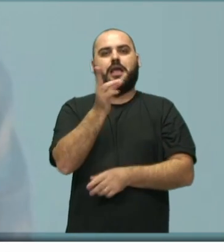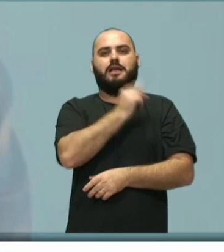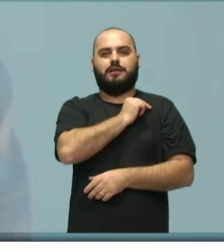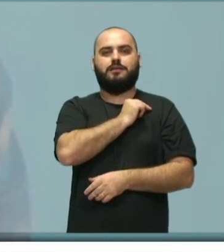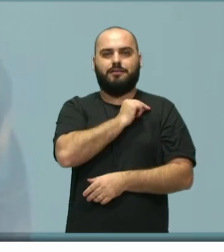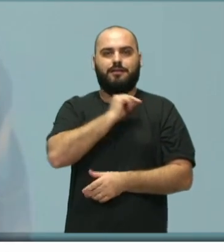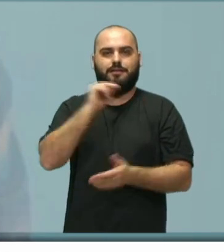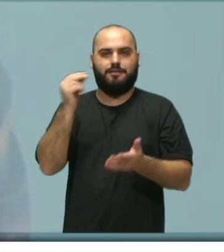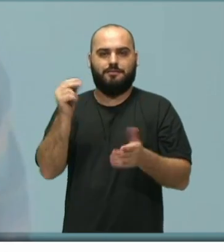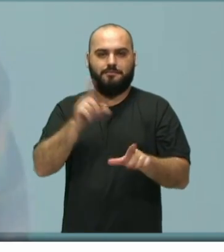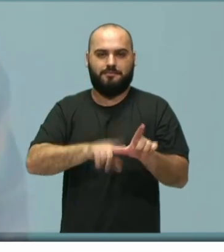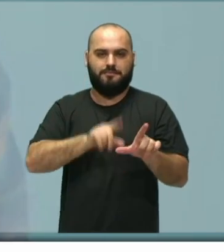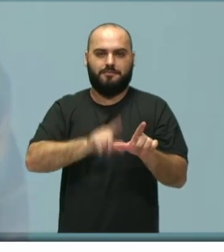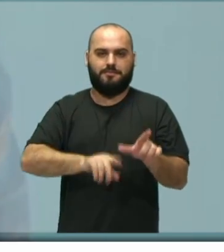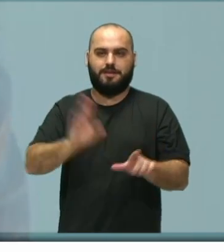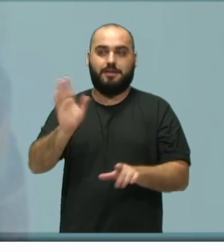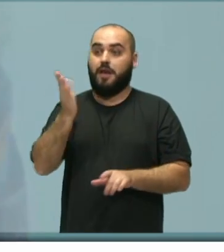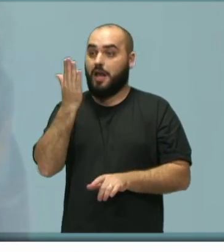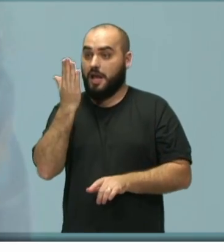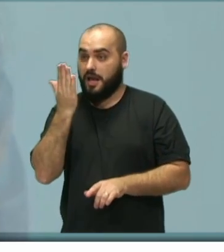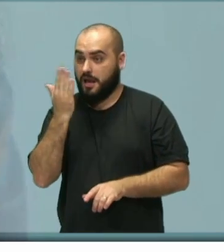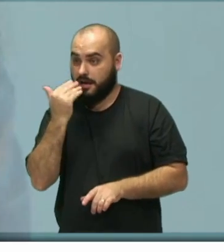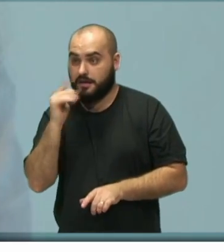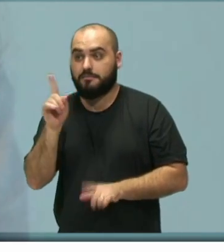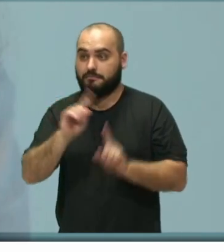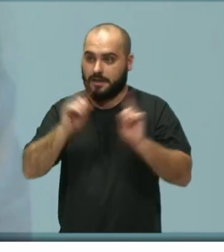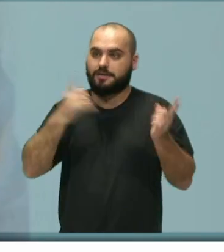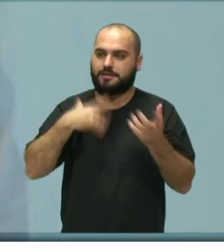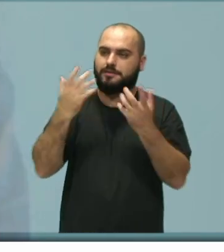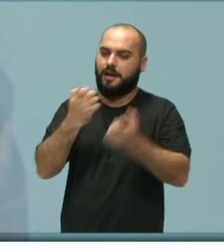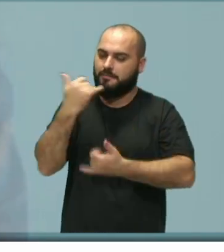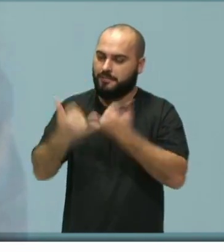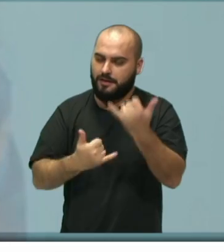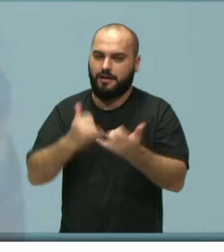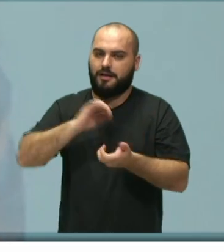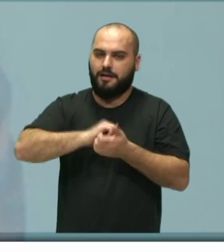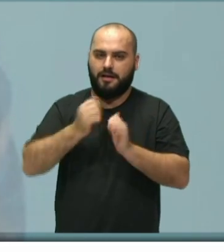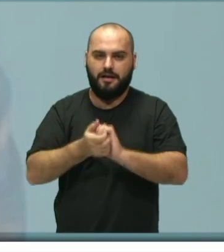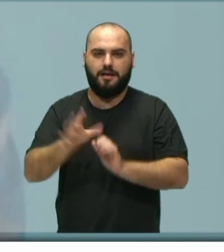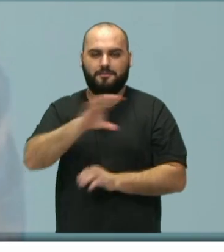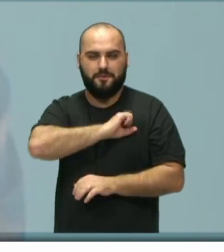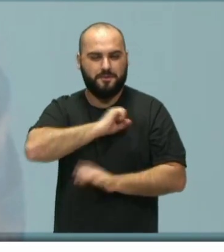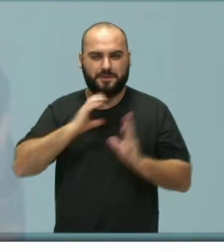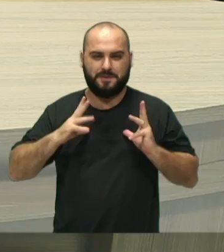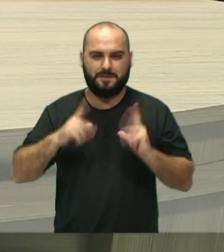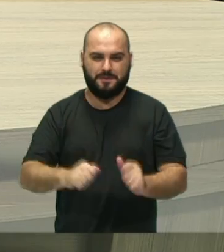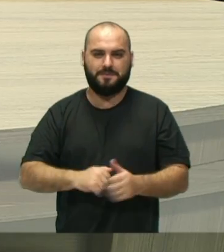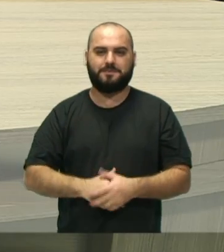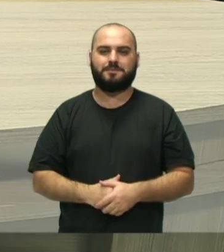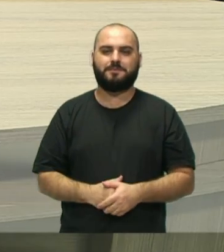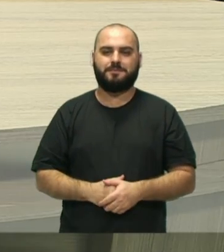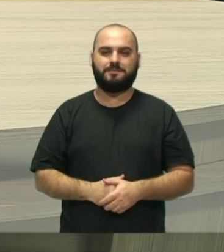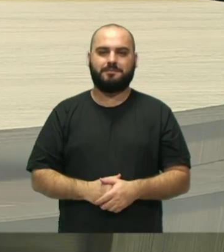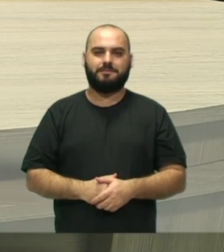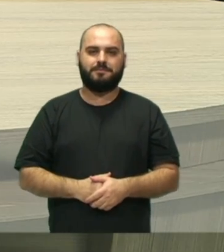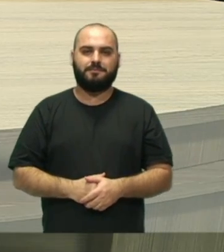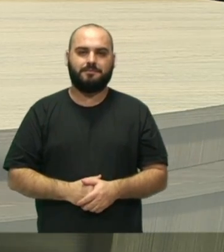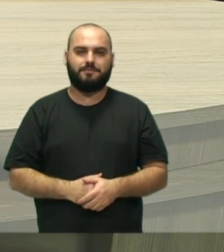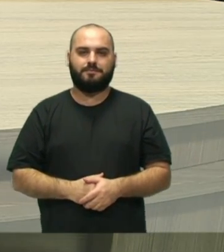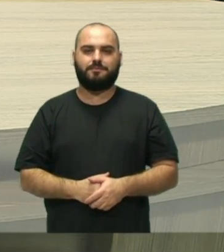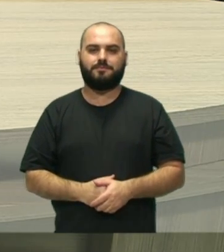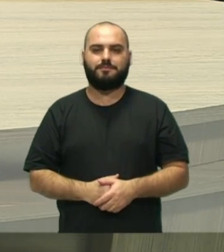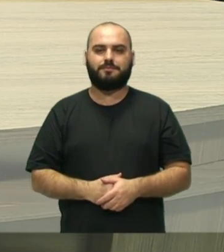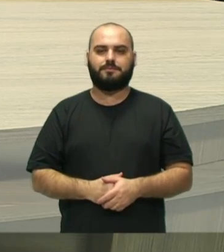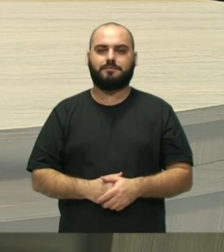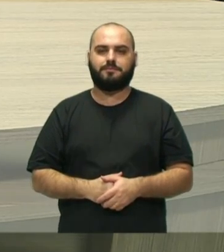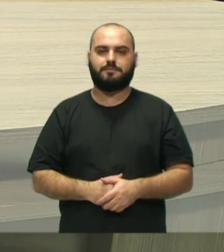da música, a gente não quer só comida, a gente quer comida, diversão e arte, né? Amor. É verdade. E como também não